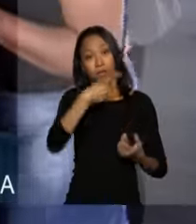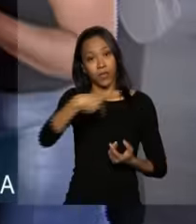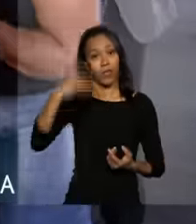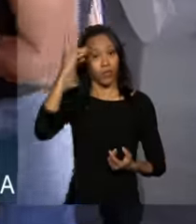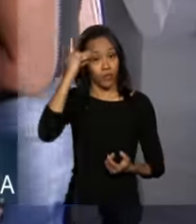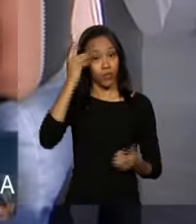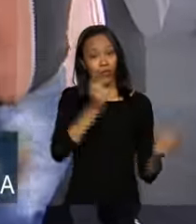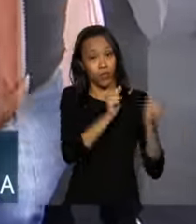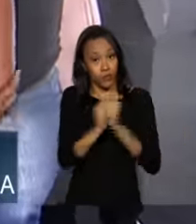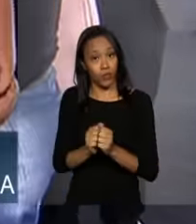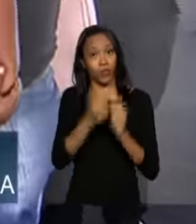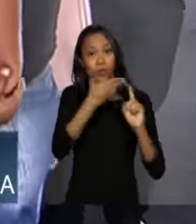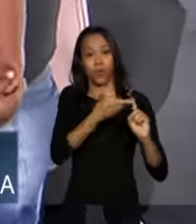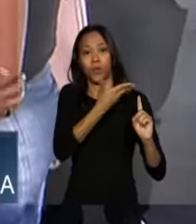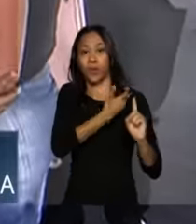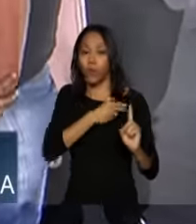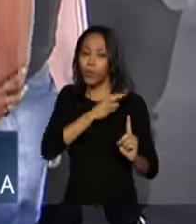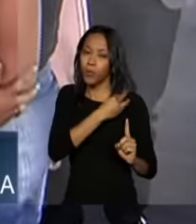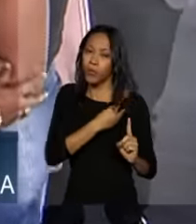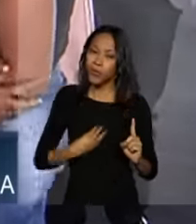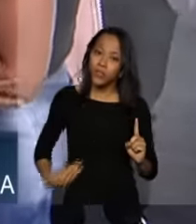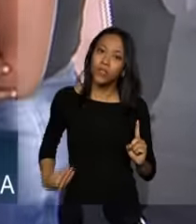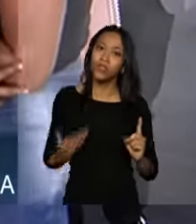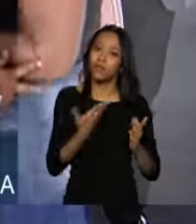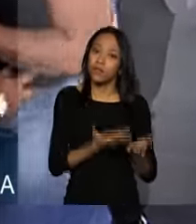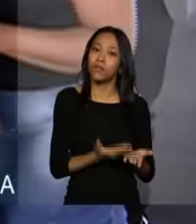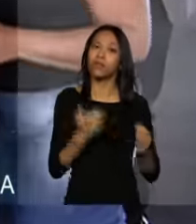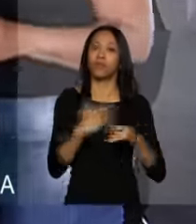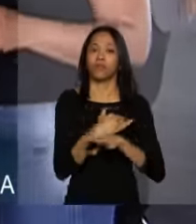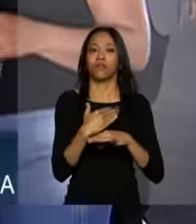Cidade, Gilberto Kassab.